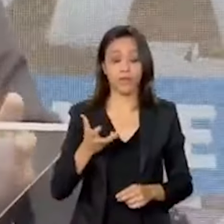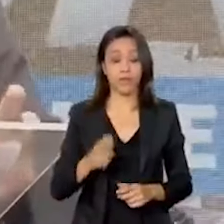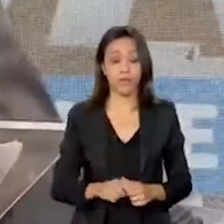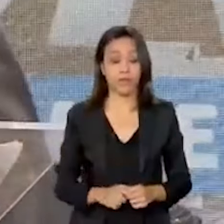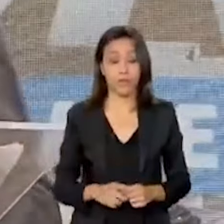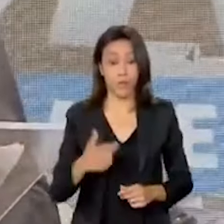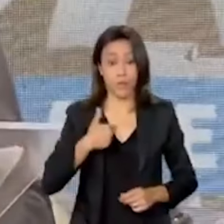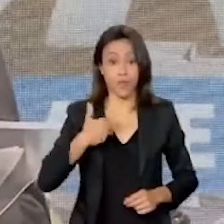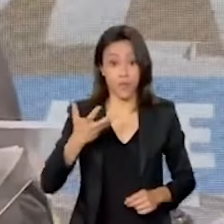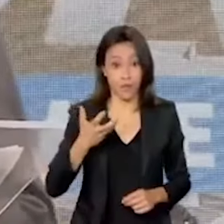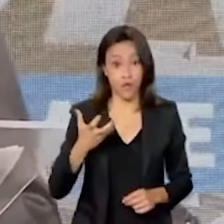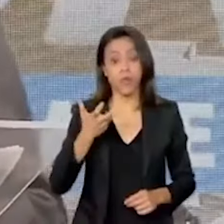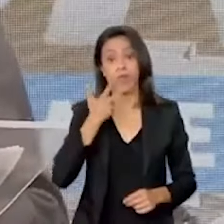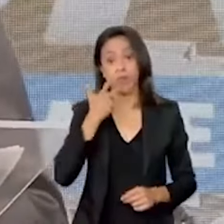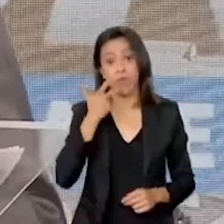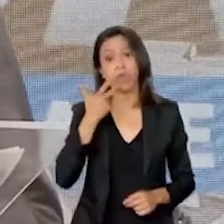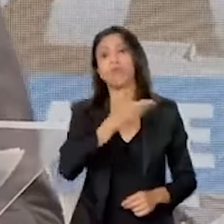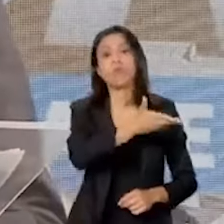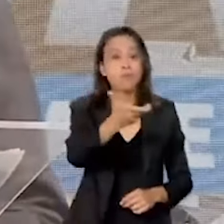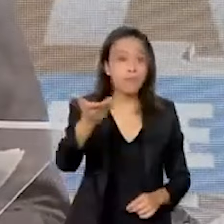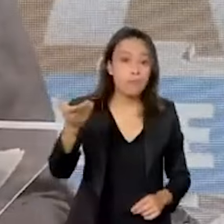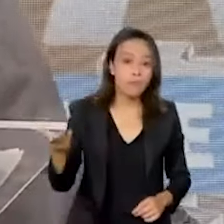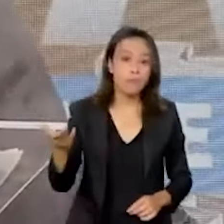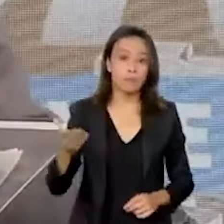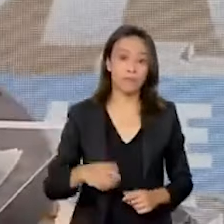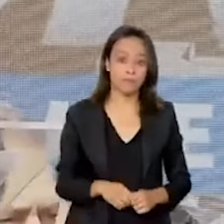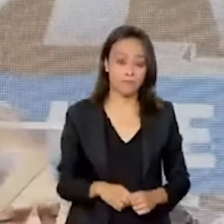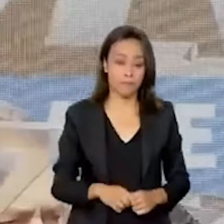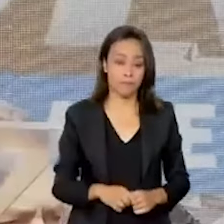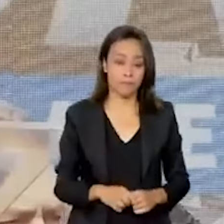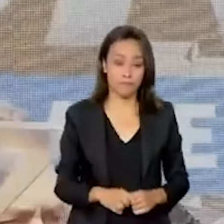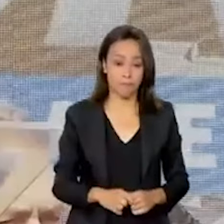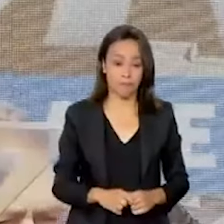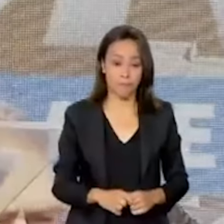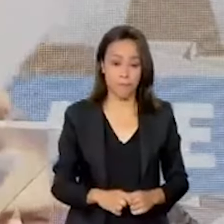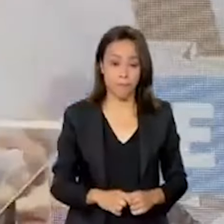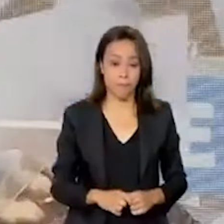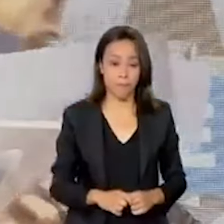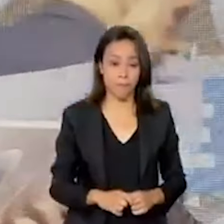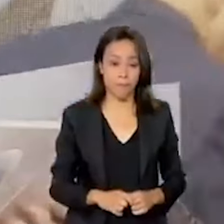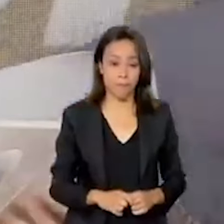Eu queria dizer para vocês que